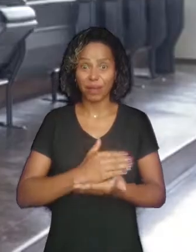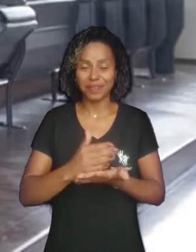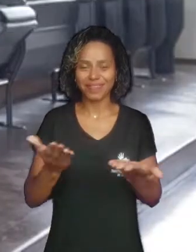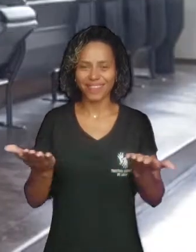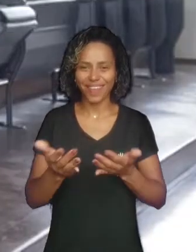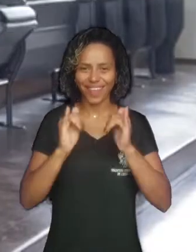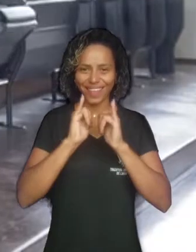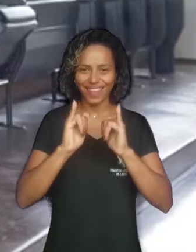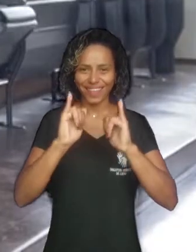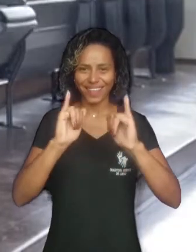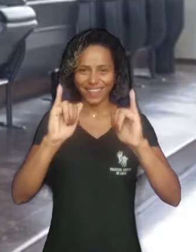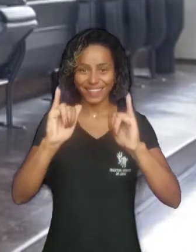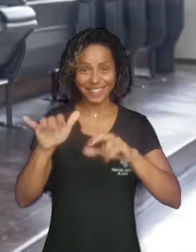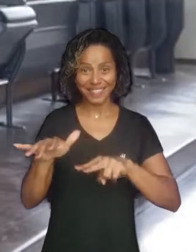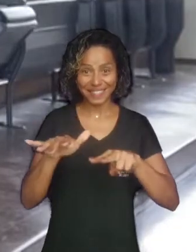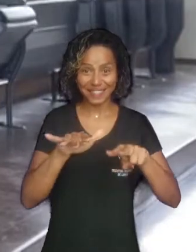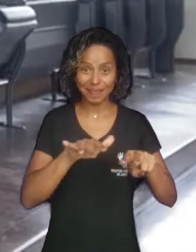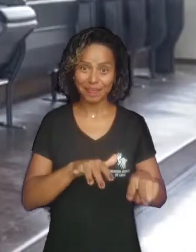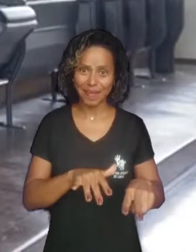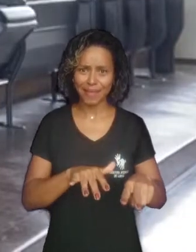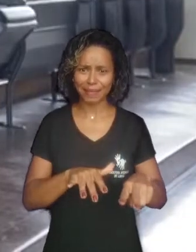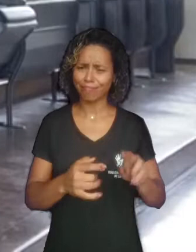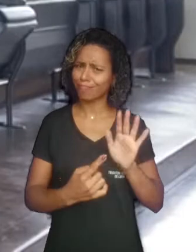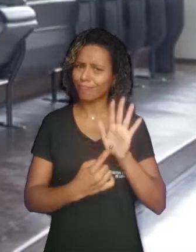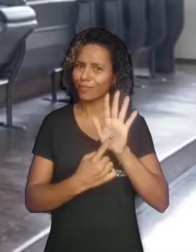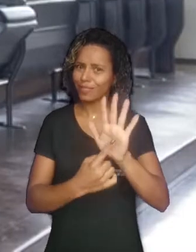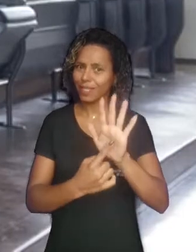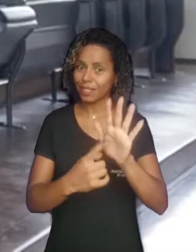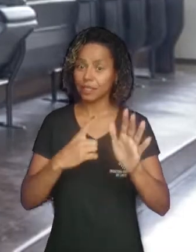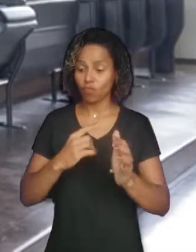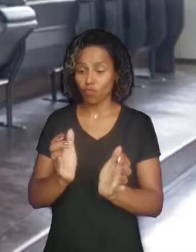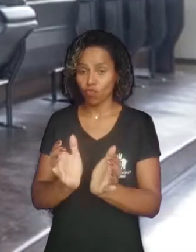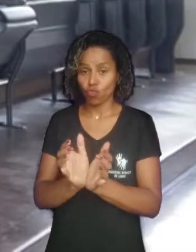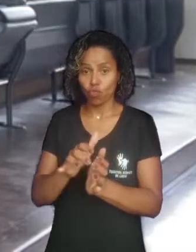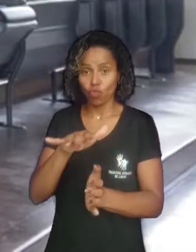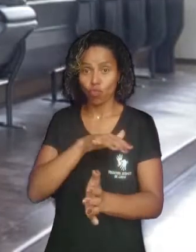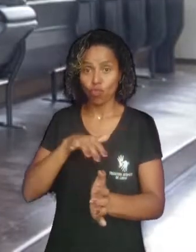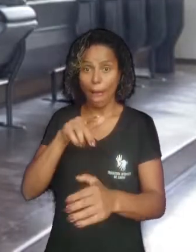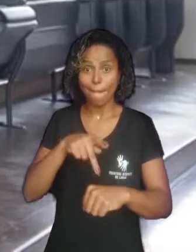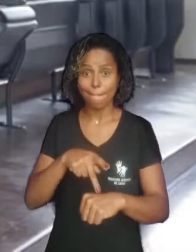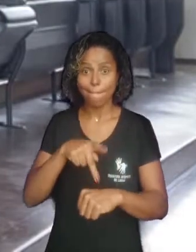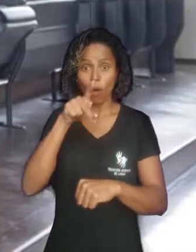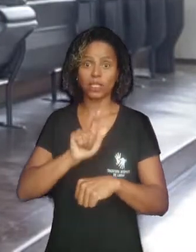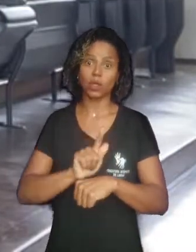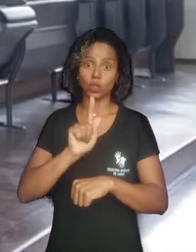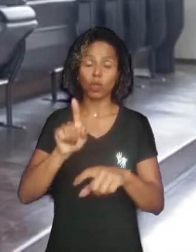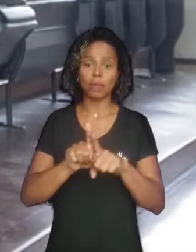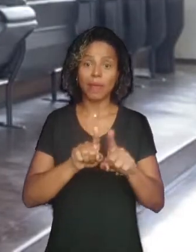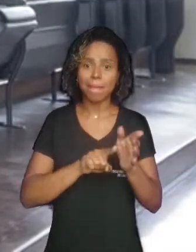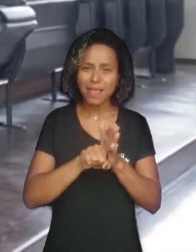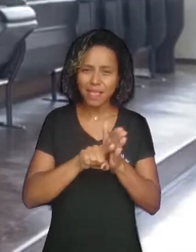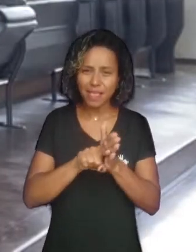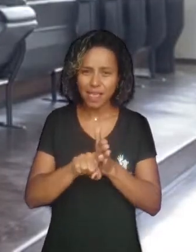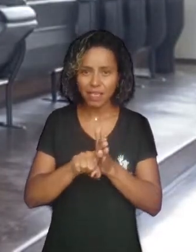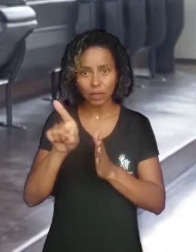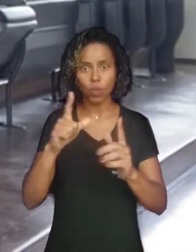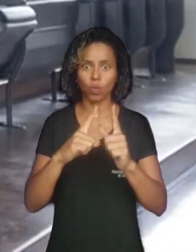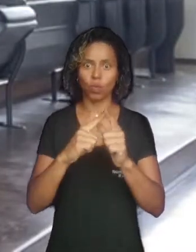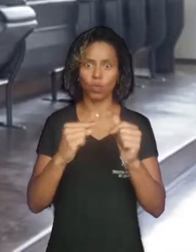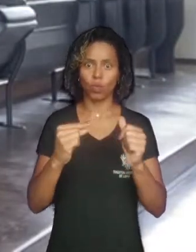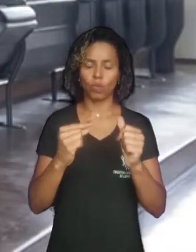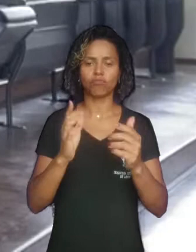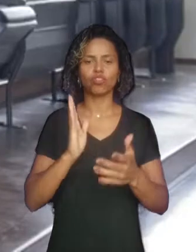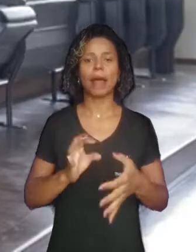começamos um boletim de notícias dessa semana destacando que o conselho setorial de pós-graduação e pesquisa da